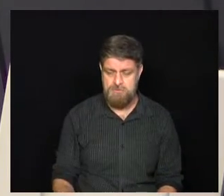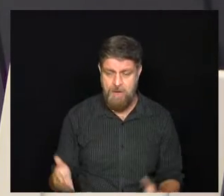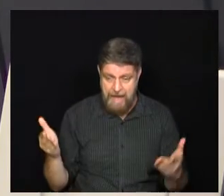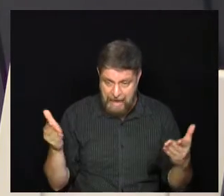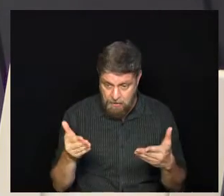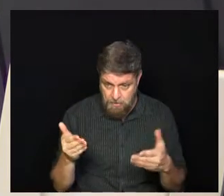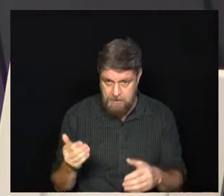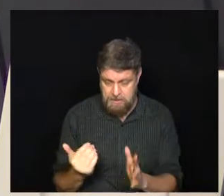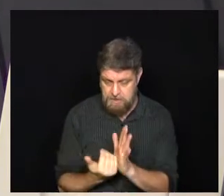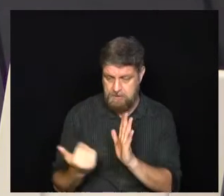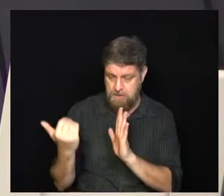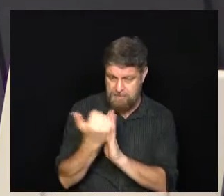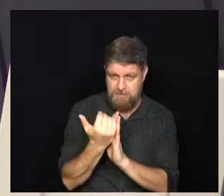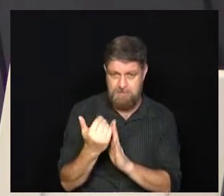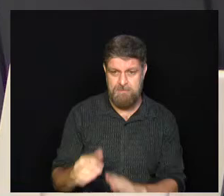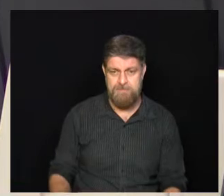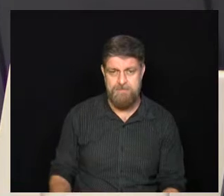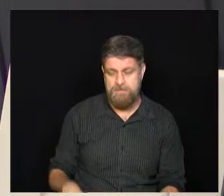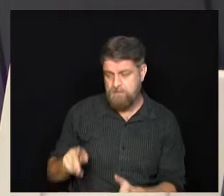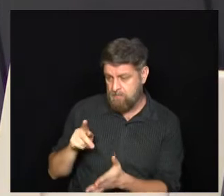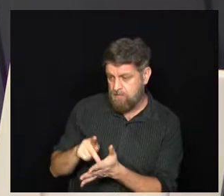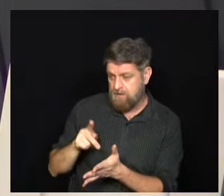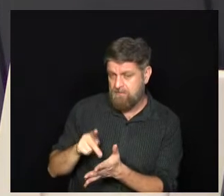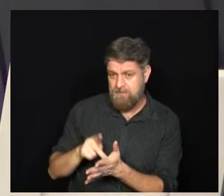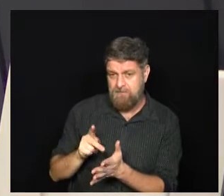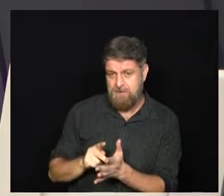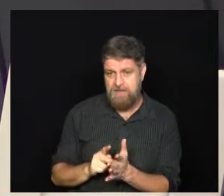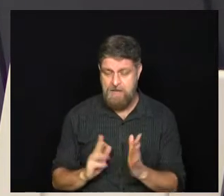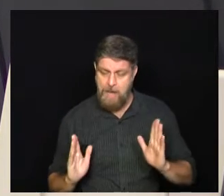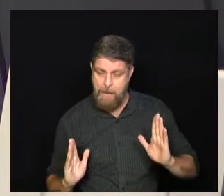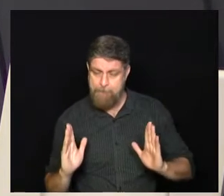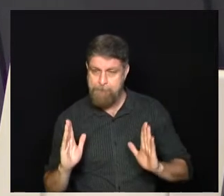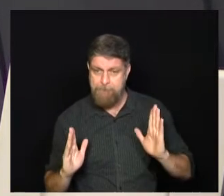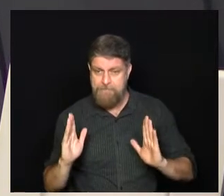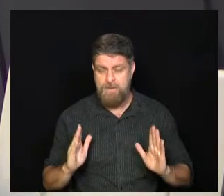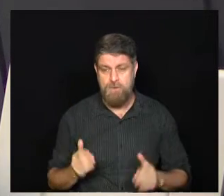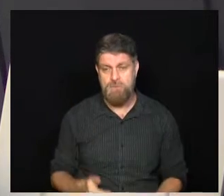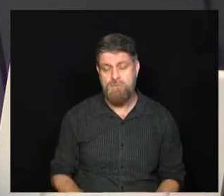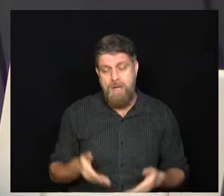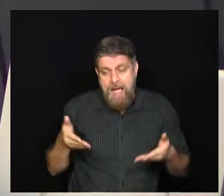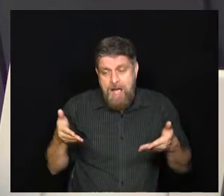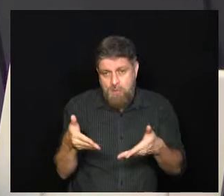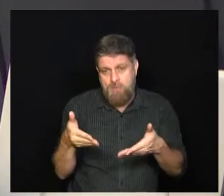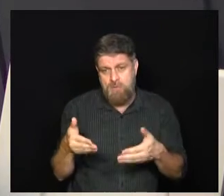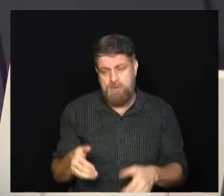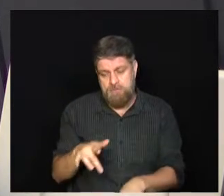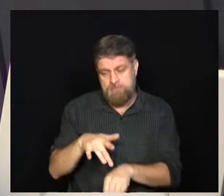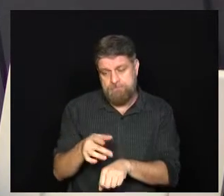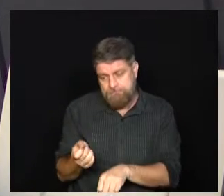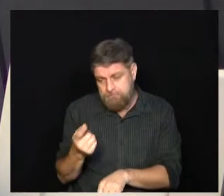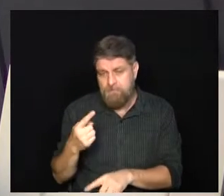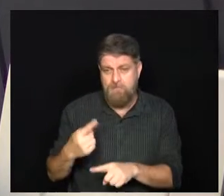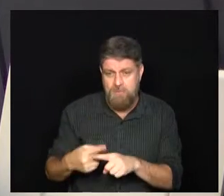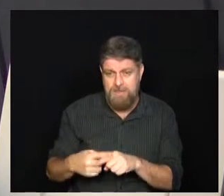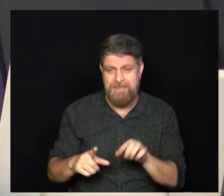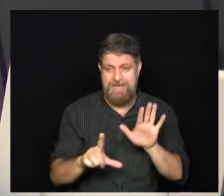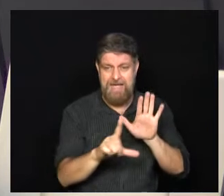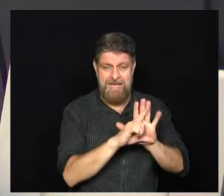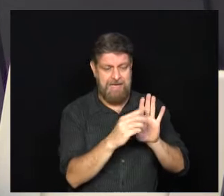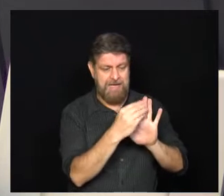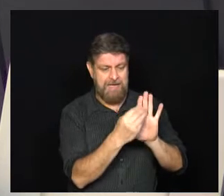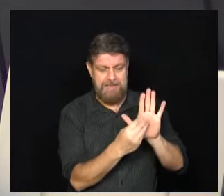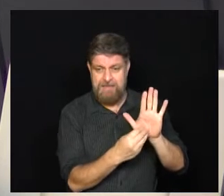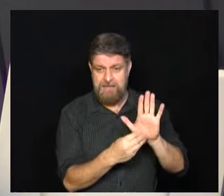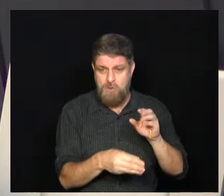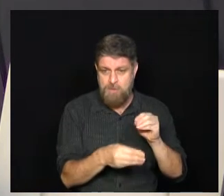não. Na verdade, acaba sendo uma situação excepcional, porque faz parte daquela lei